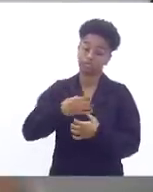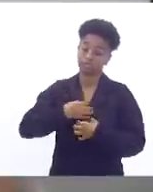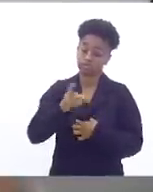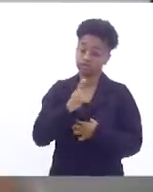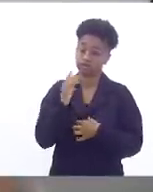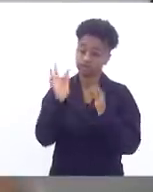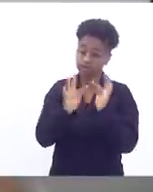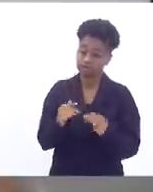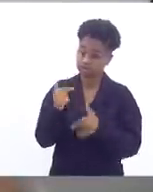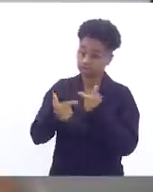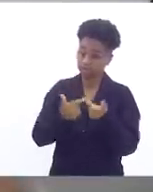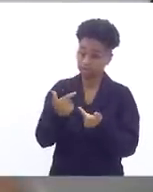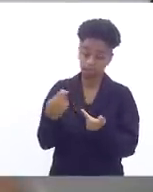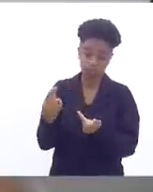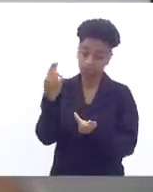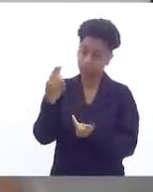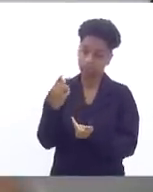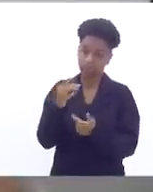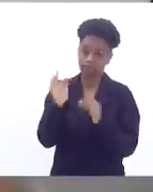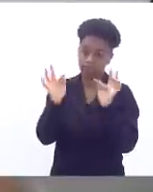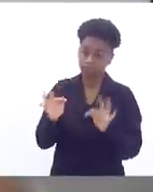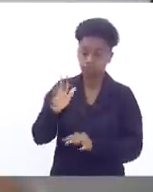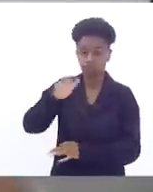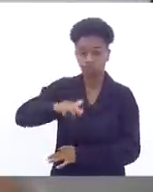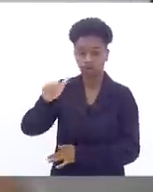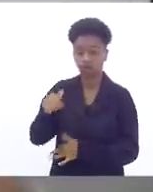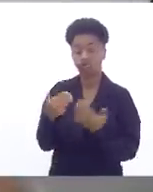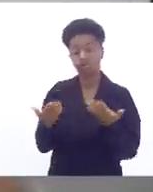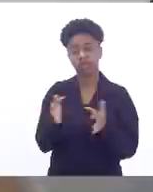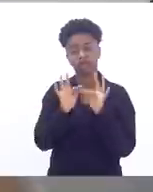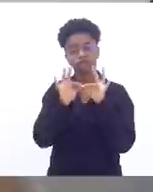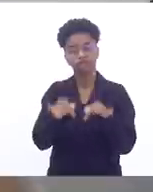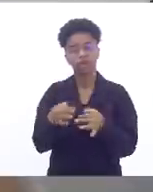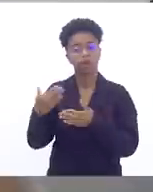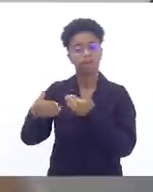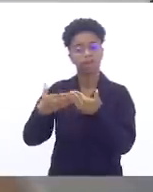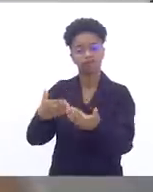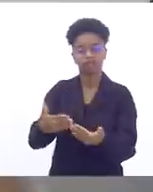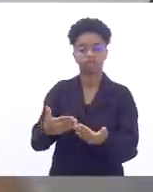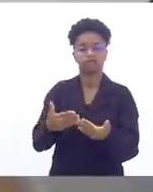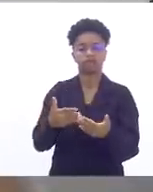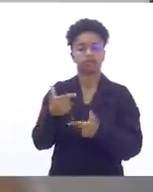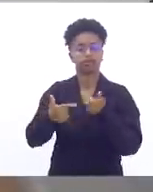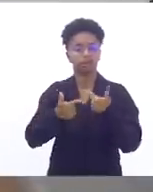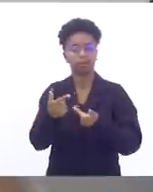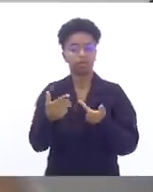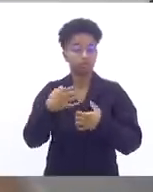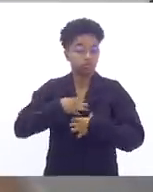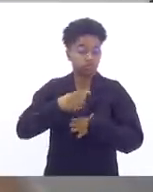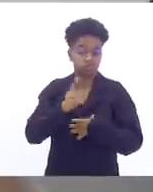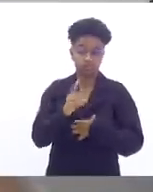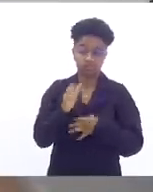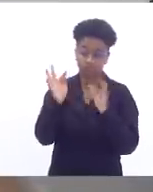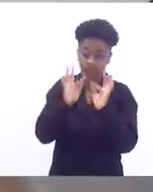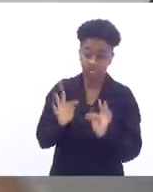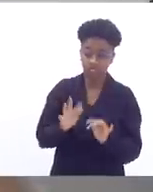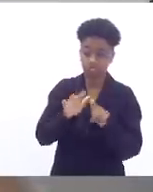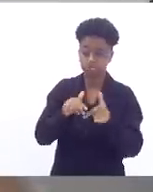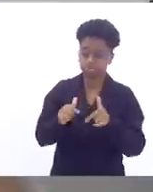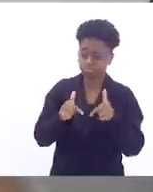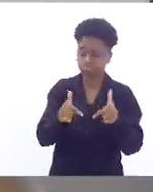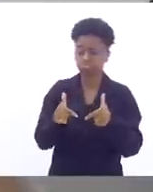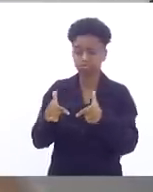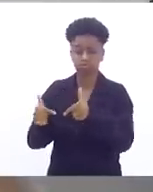nós não vamos se ferir nunca Então se a gente chegar no final do processo laboralmente não tiver felicidade para poder cumprir tudo aquilo que a gente